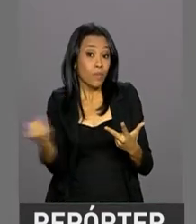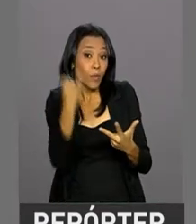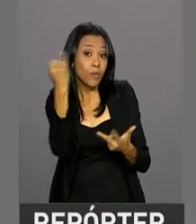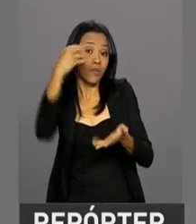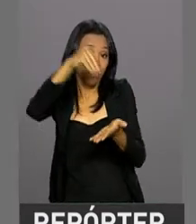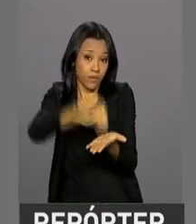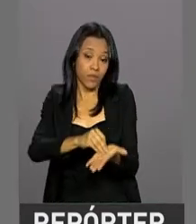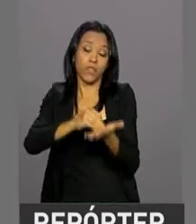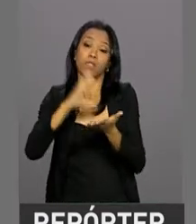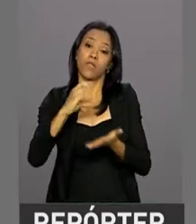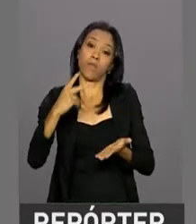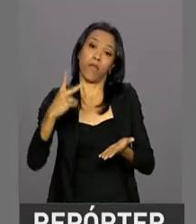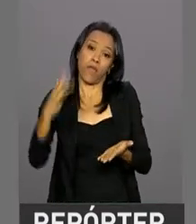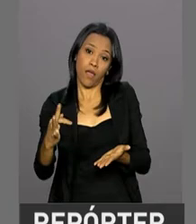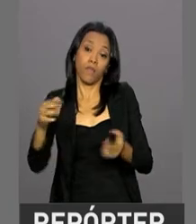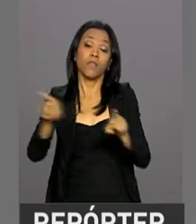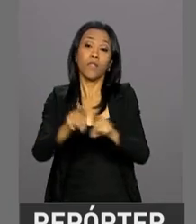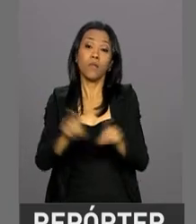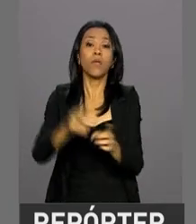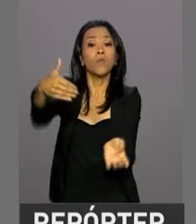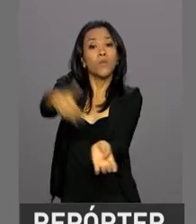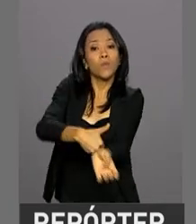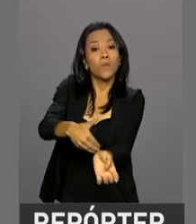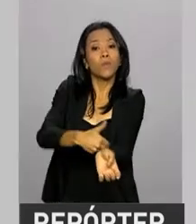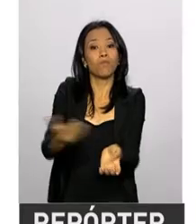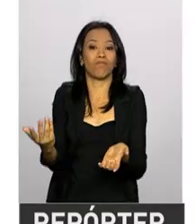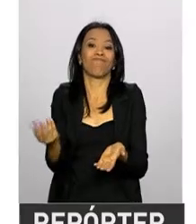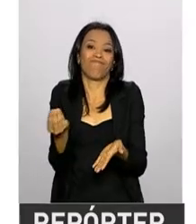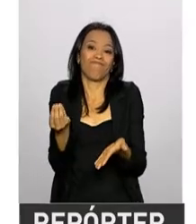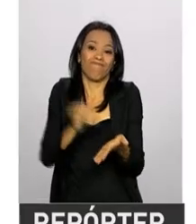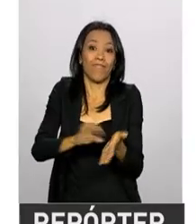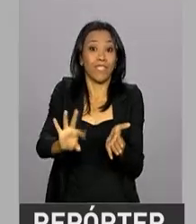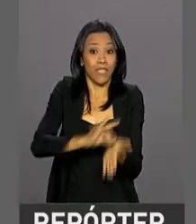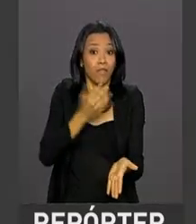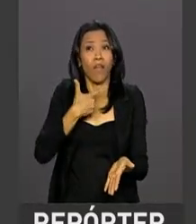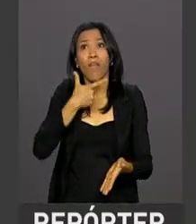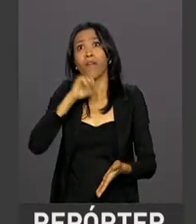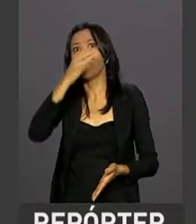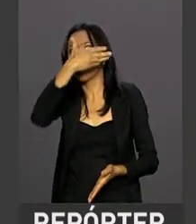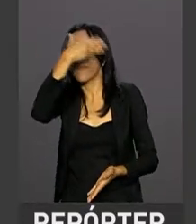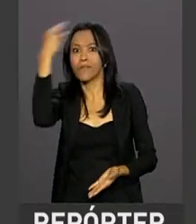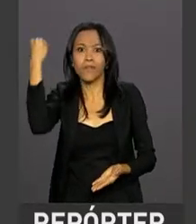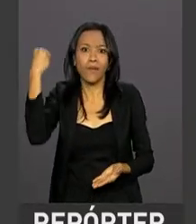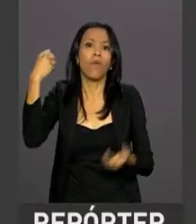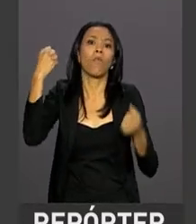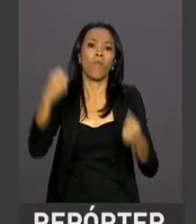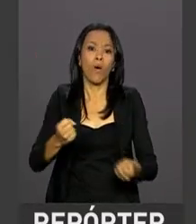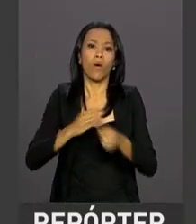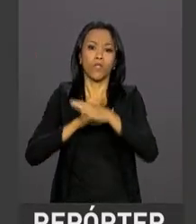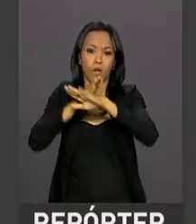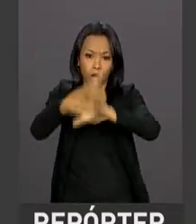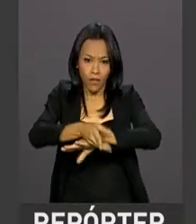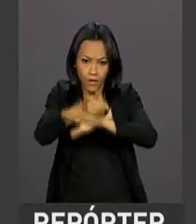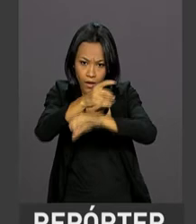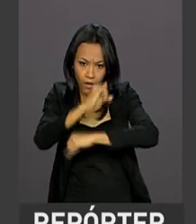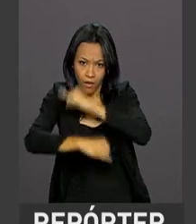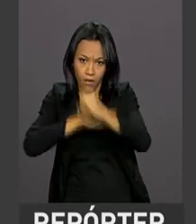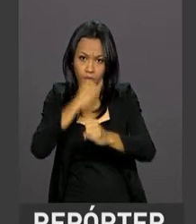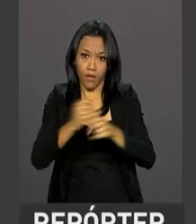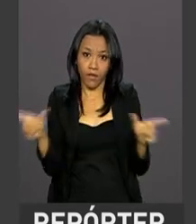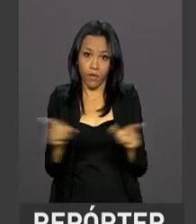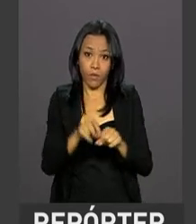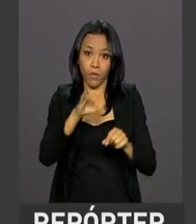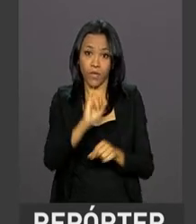cpf ea senha cadastrada na inscrição para quem esqueceu a senha o inep oferece um passo a passo de como